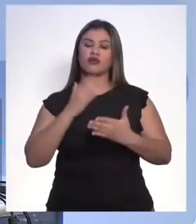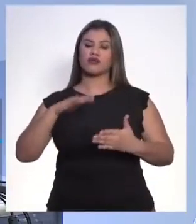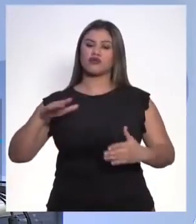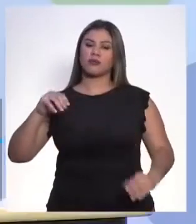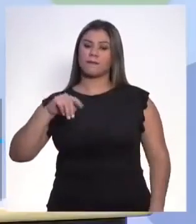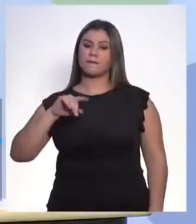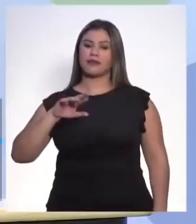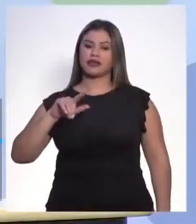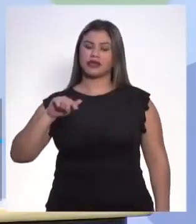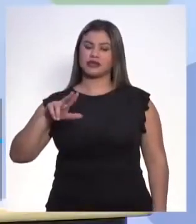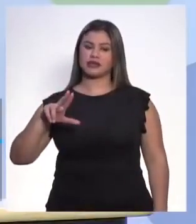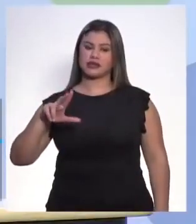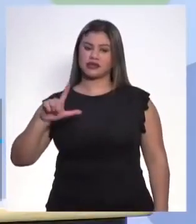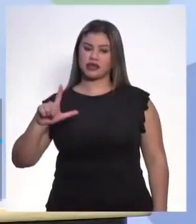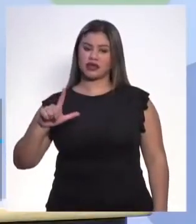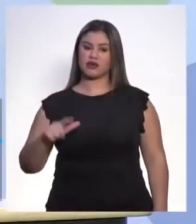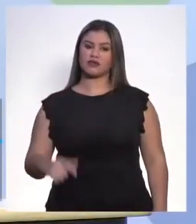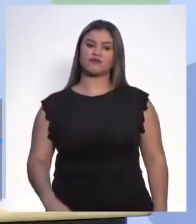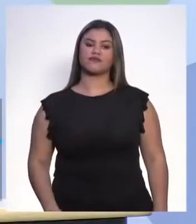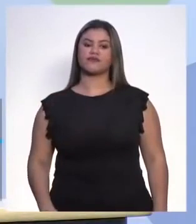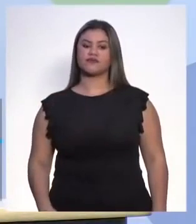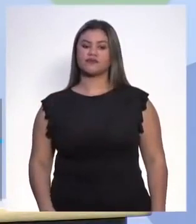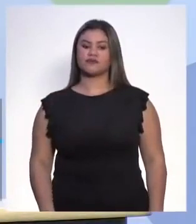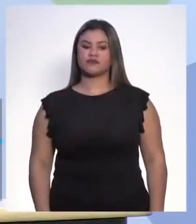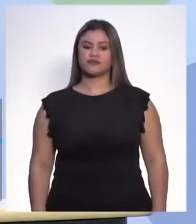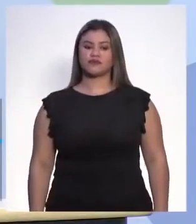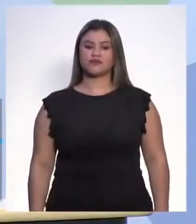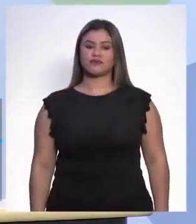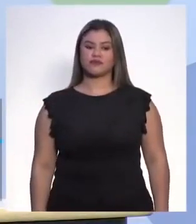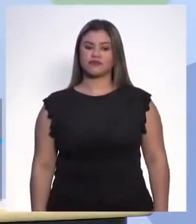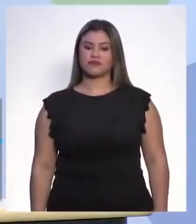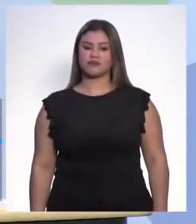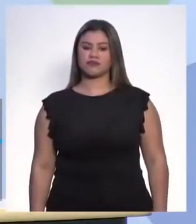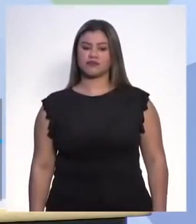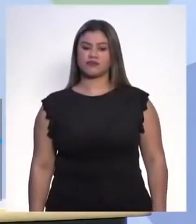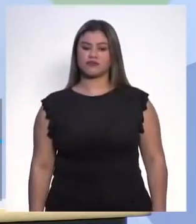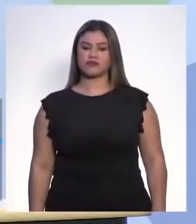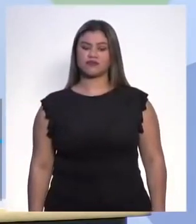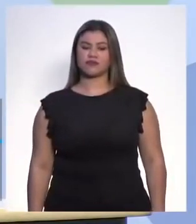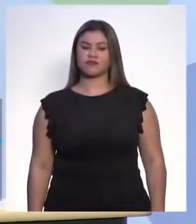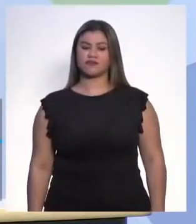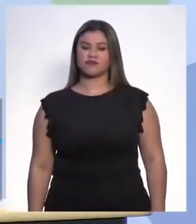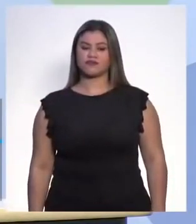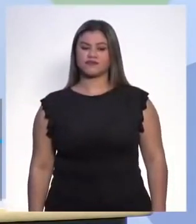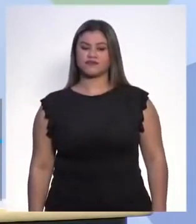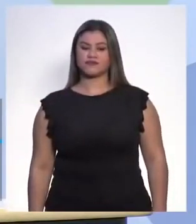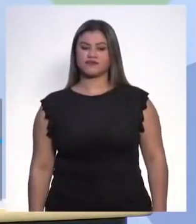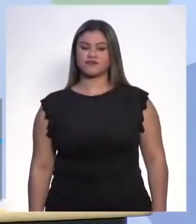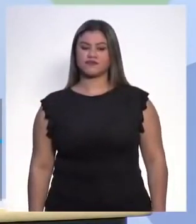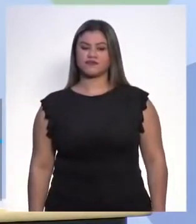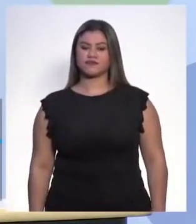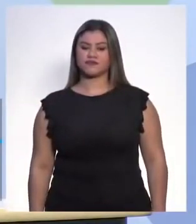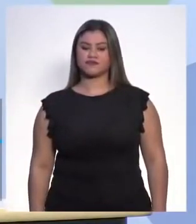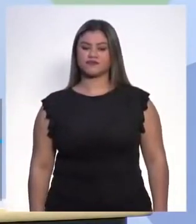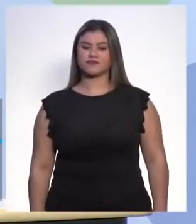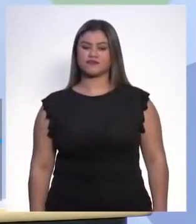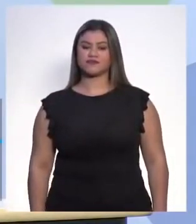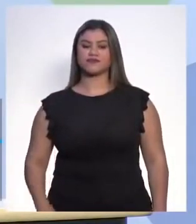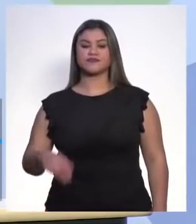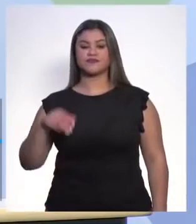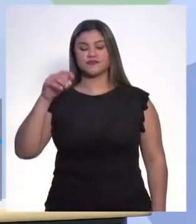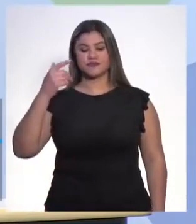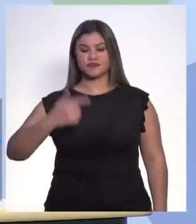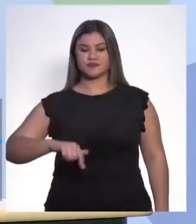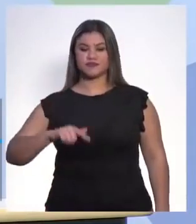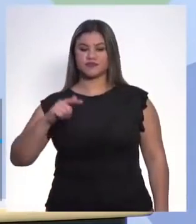Você colocou da Pro Rosaura? Que elas Coloquei. foram trazidas porque estavam em extinção? Foi essa que você respondeu? Acabei de colocar. O Miguel,